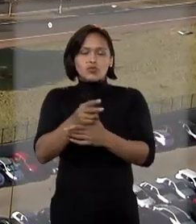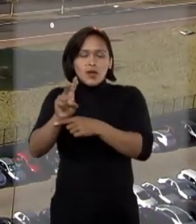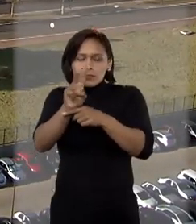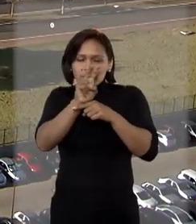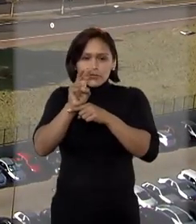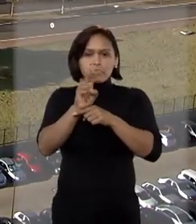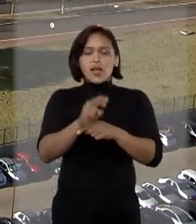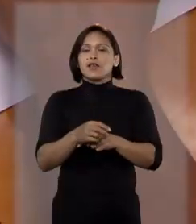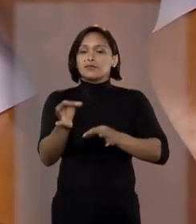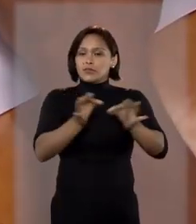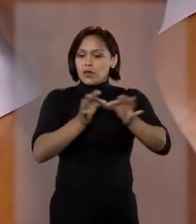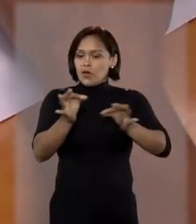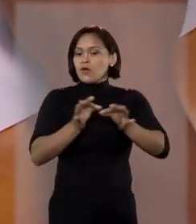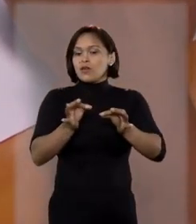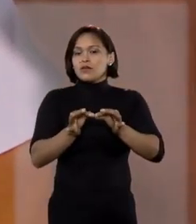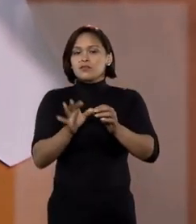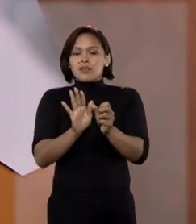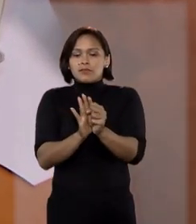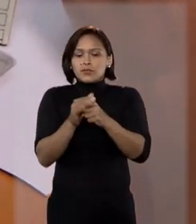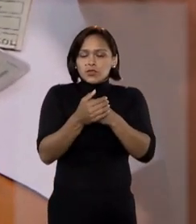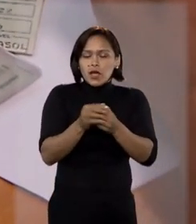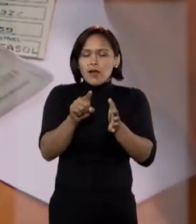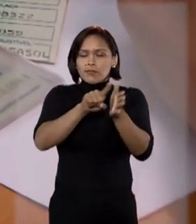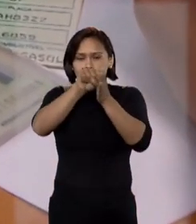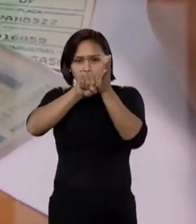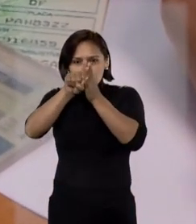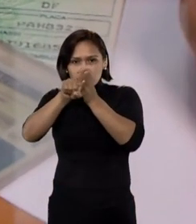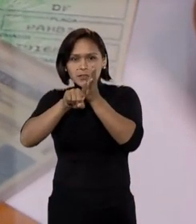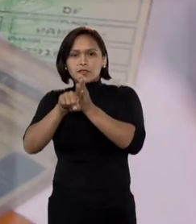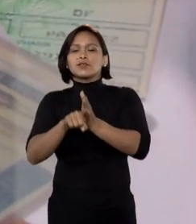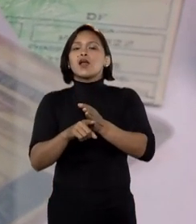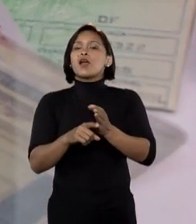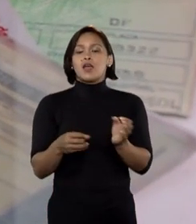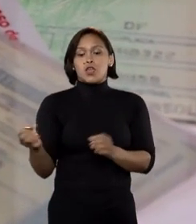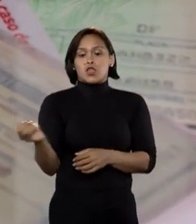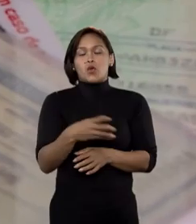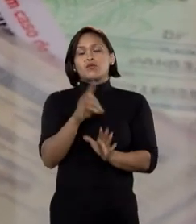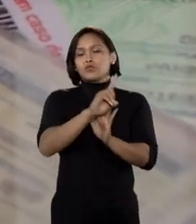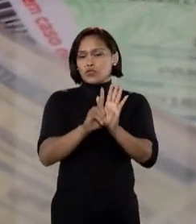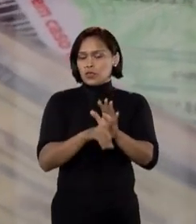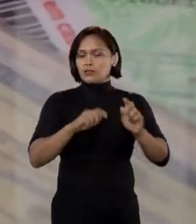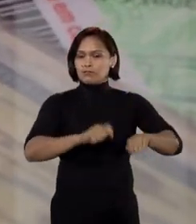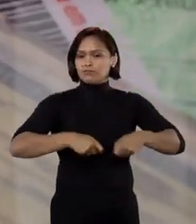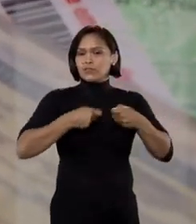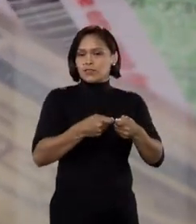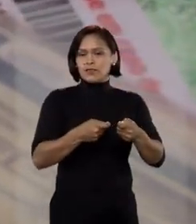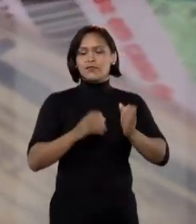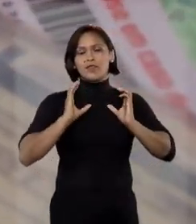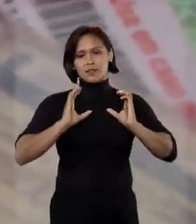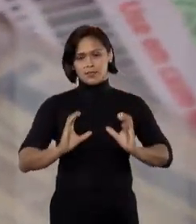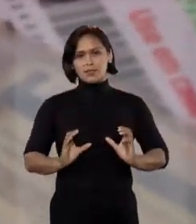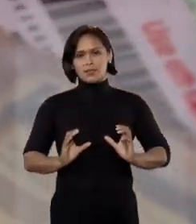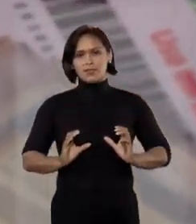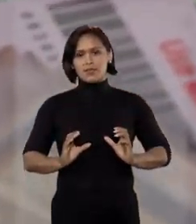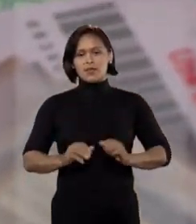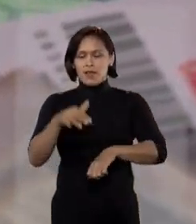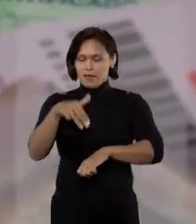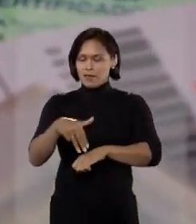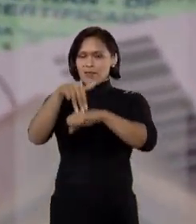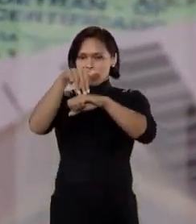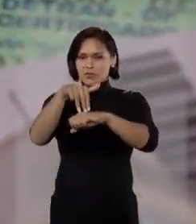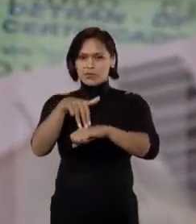vigilante e preparado para apreciar questões sobre esse novo direito e defender a cidadania e